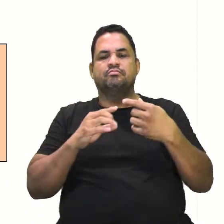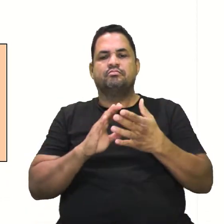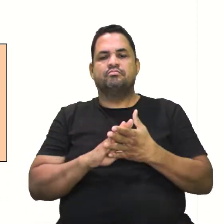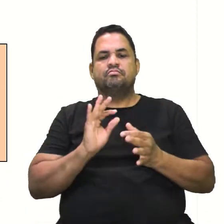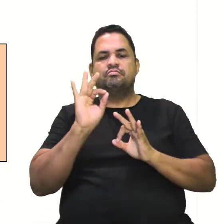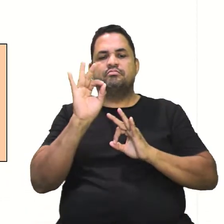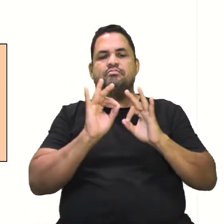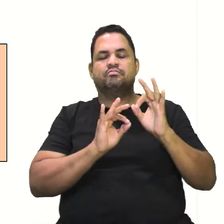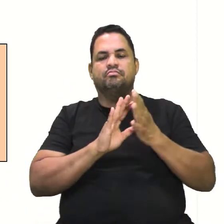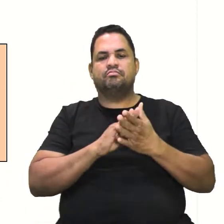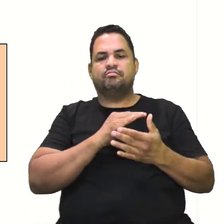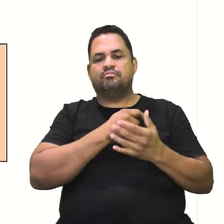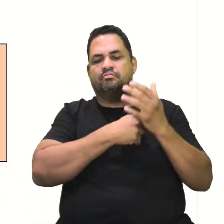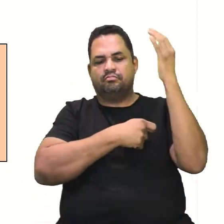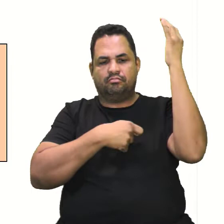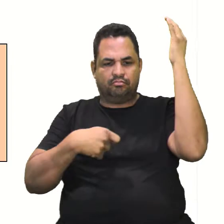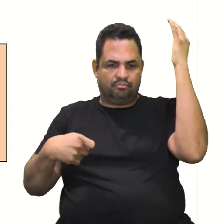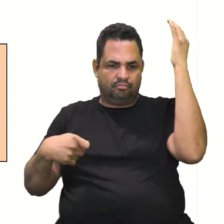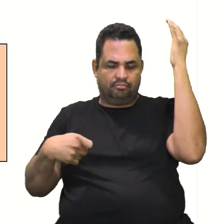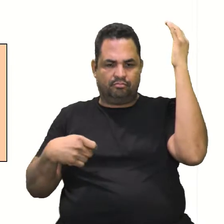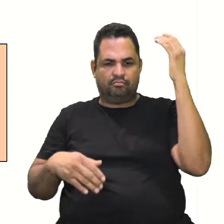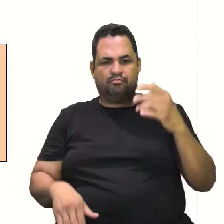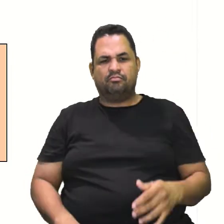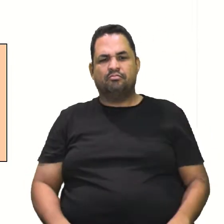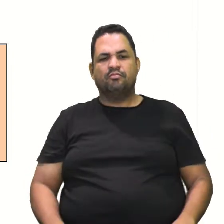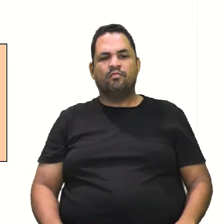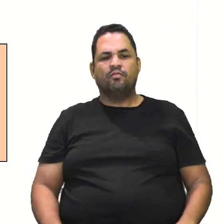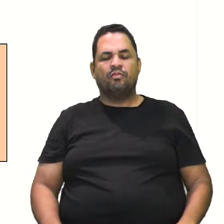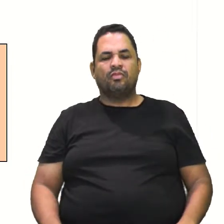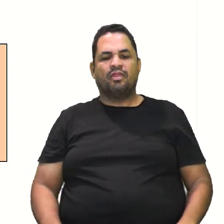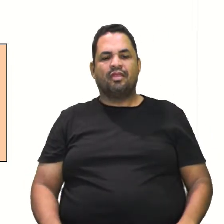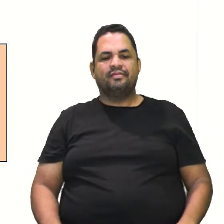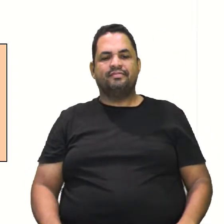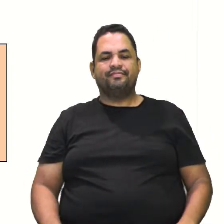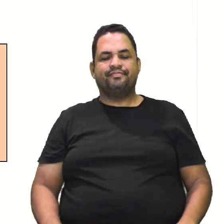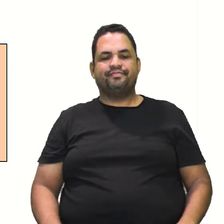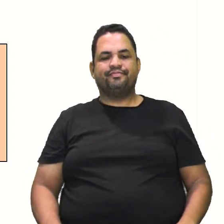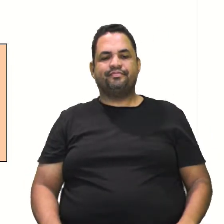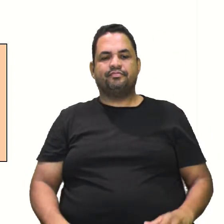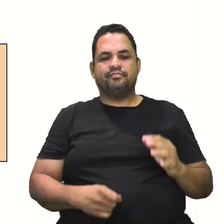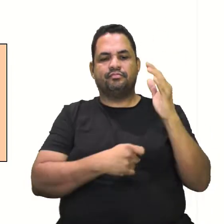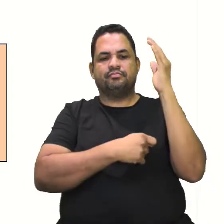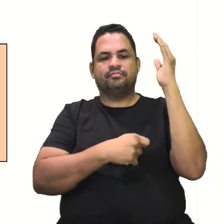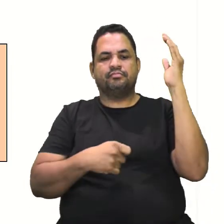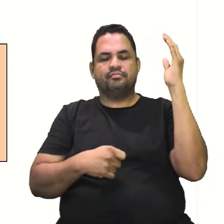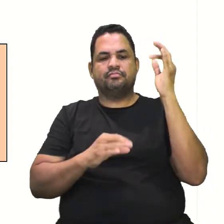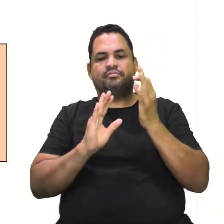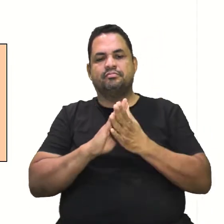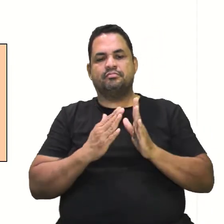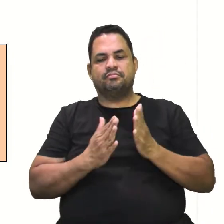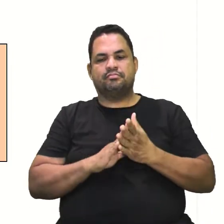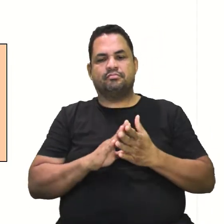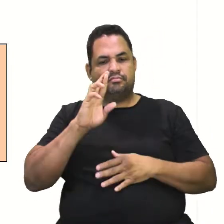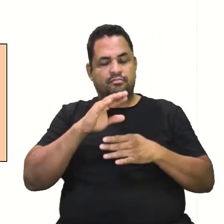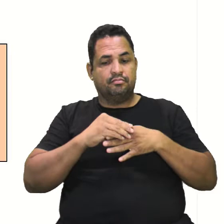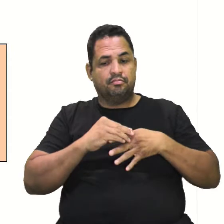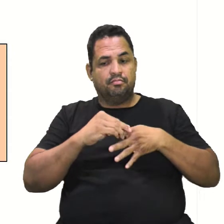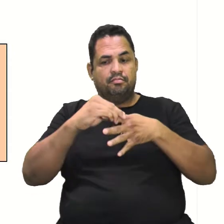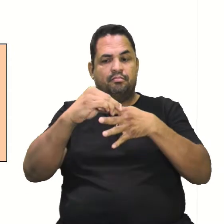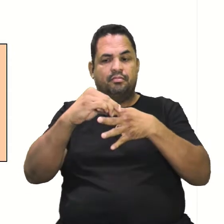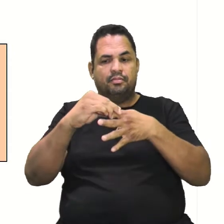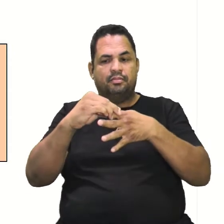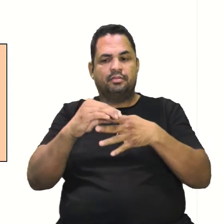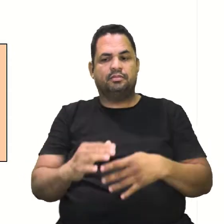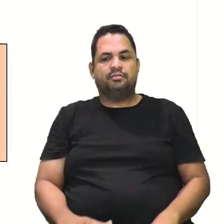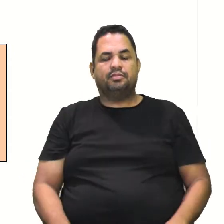foi traçado no eixo X, certo? Então, o nosso eixo X vai ser o eixo que vai fornecer... Dominante, o